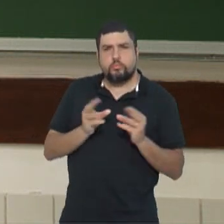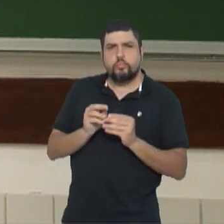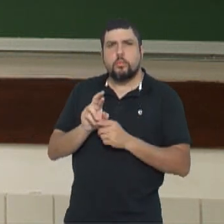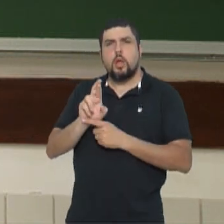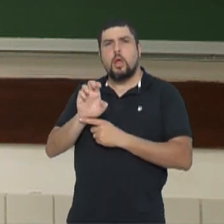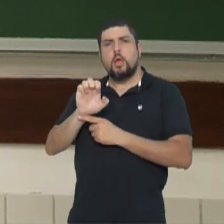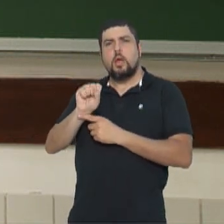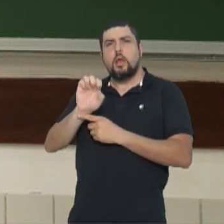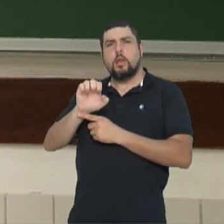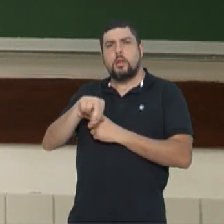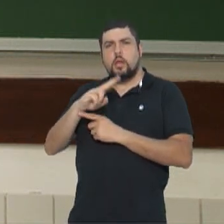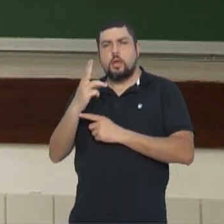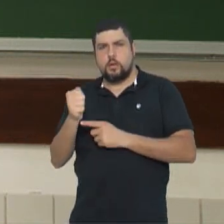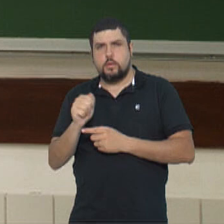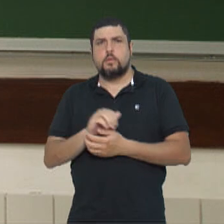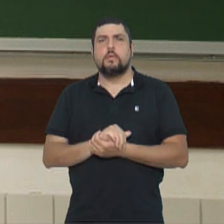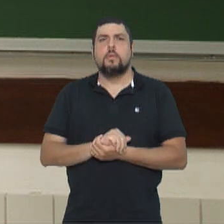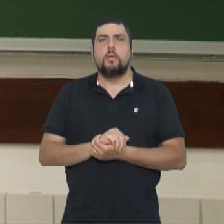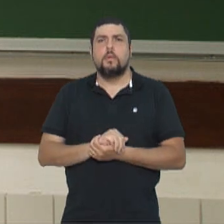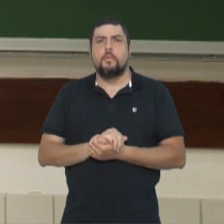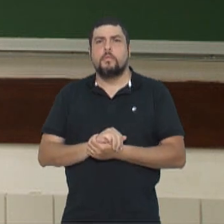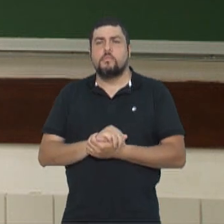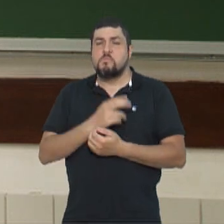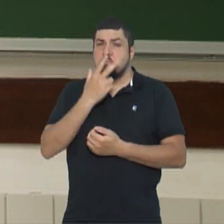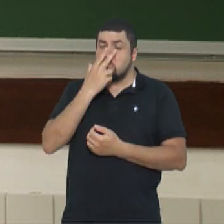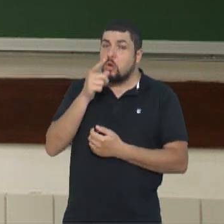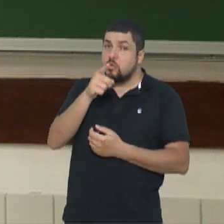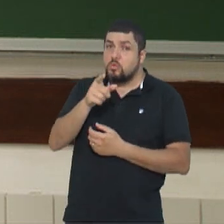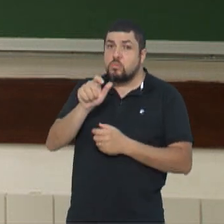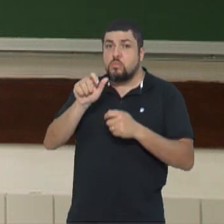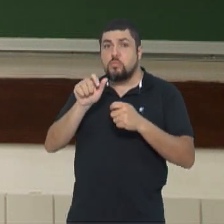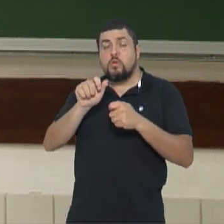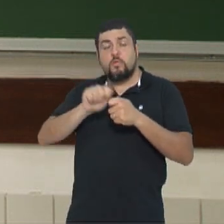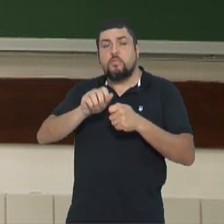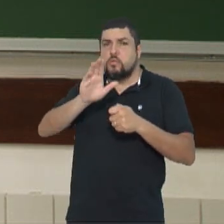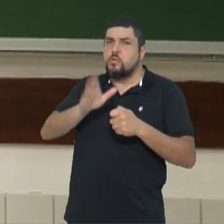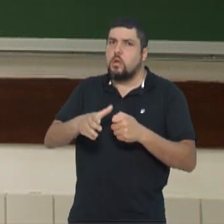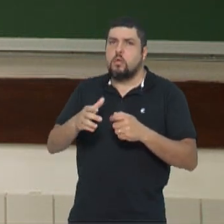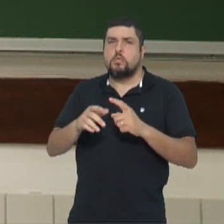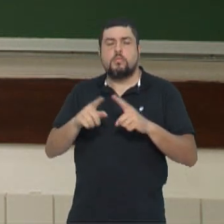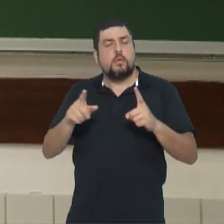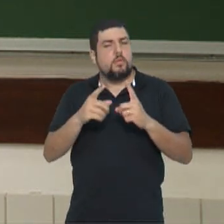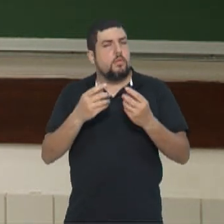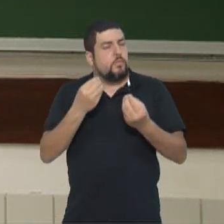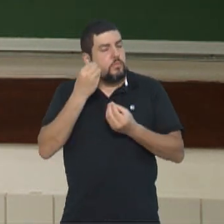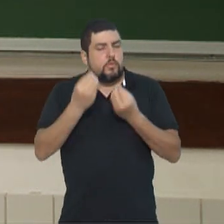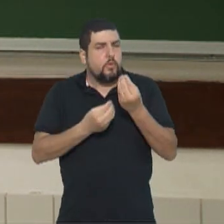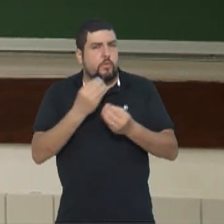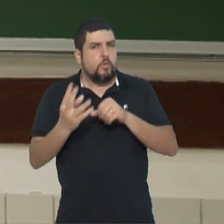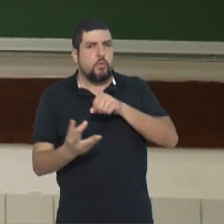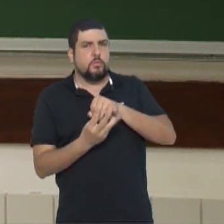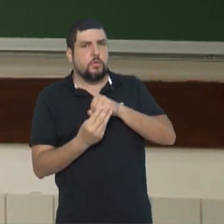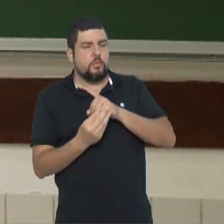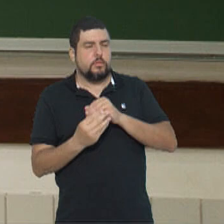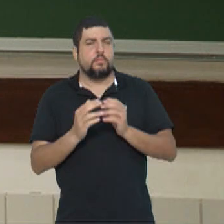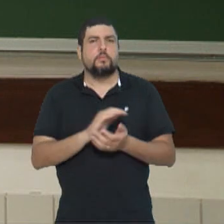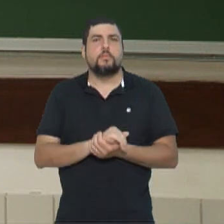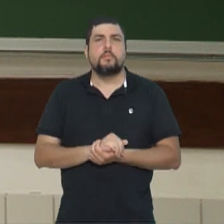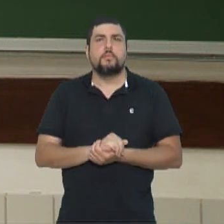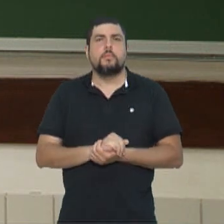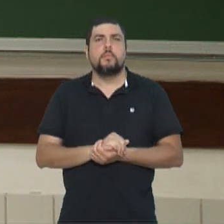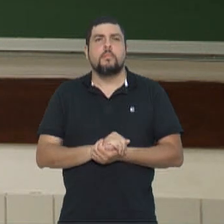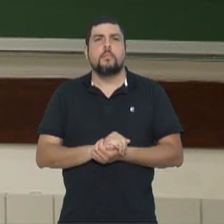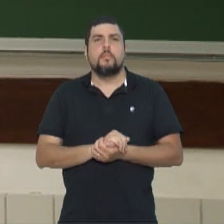isso? Talvez você já tenha feito e aí a gente vai construir um pouco mais de conhecimento sobre isso. Vamos lá! Para entrar no tema, a